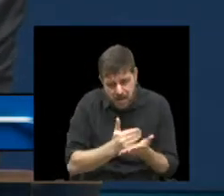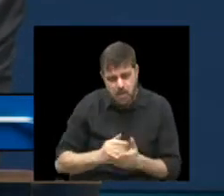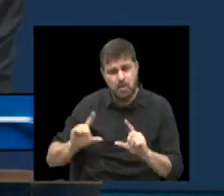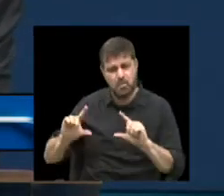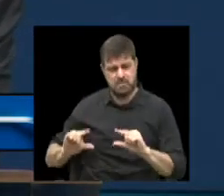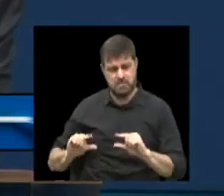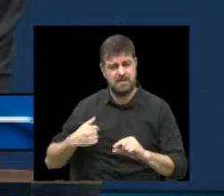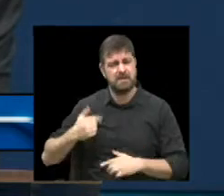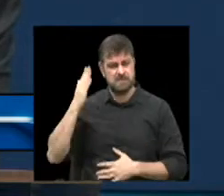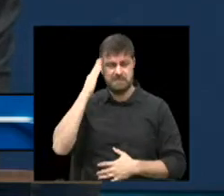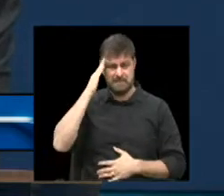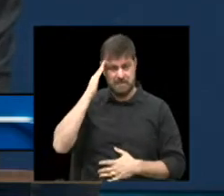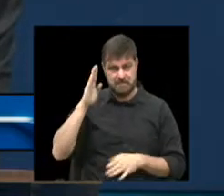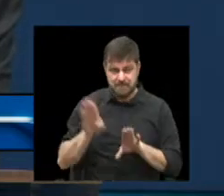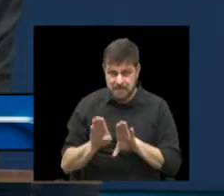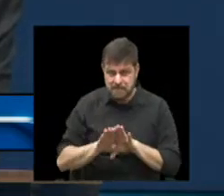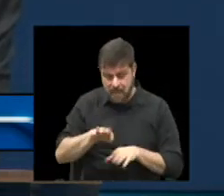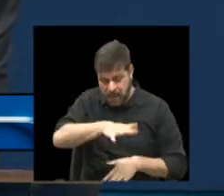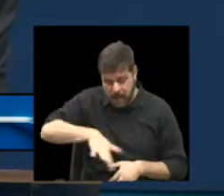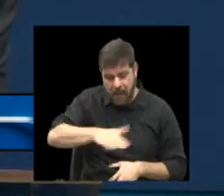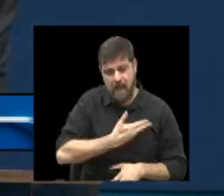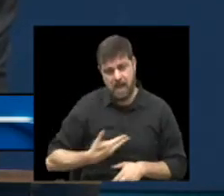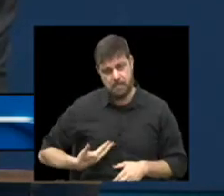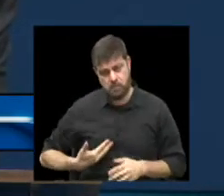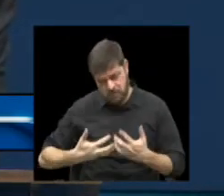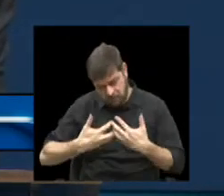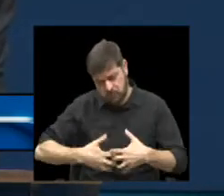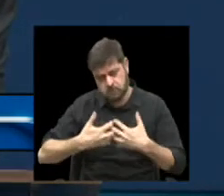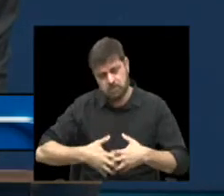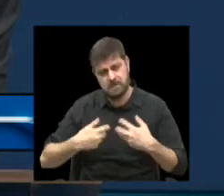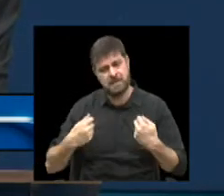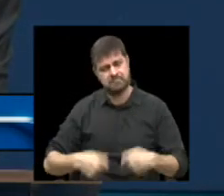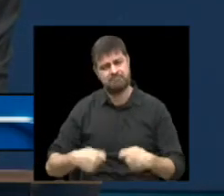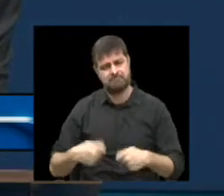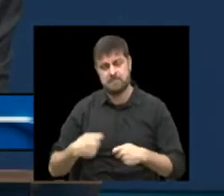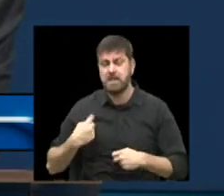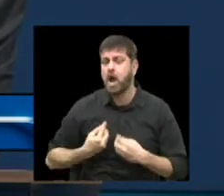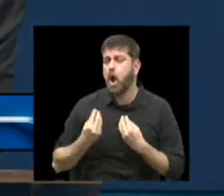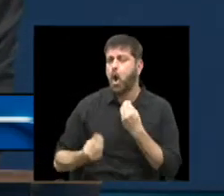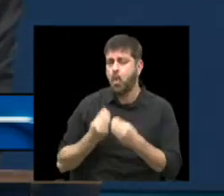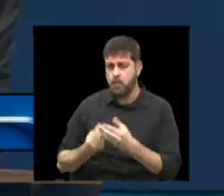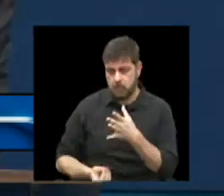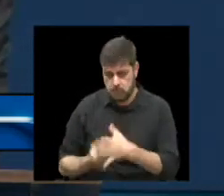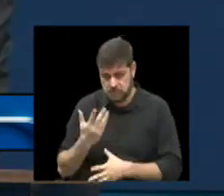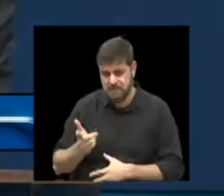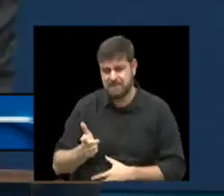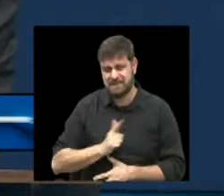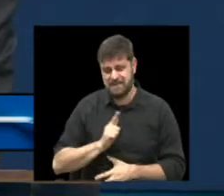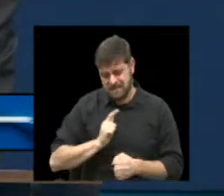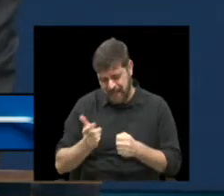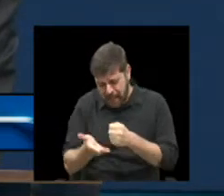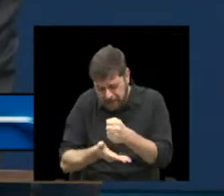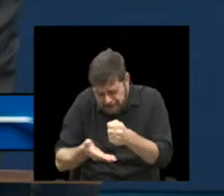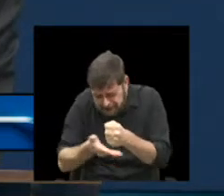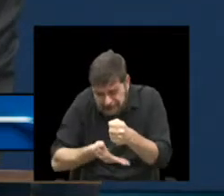mas a gente sabe que os serviços públicos precisam funcionar. E para isso acontecer, tem que haver, no mínimo,